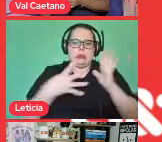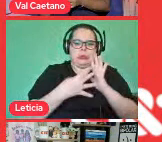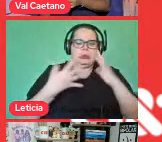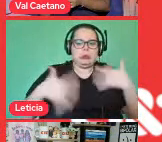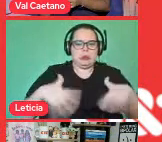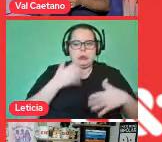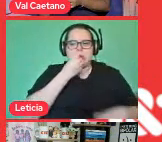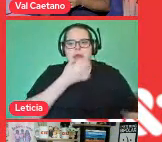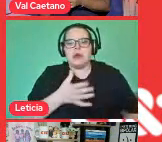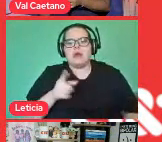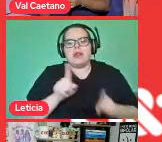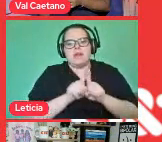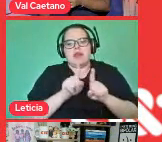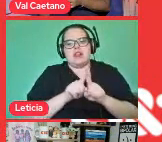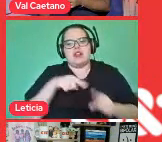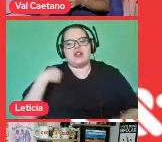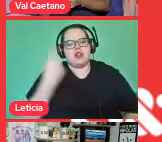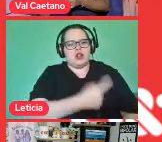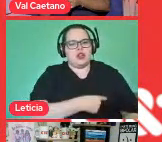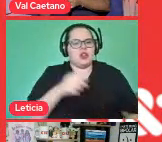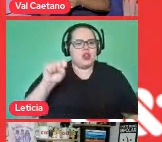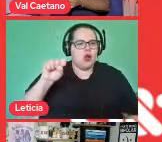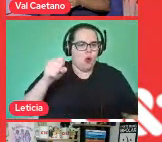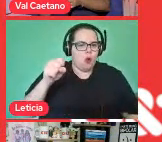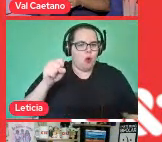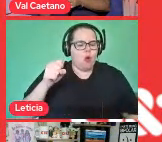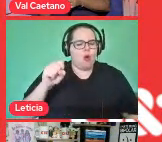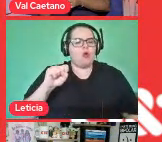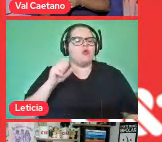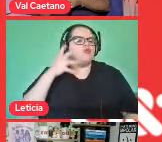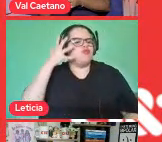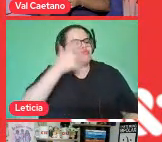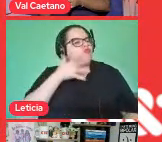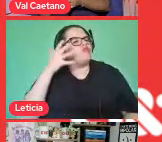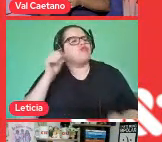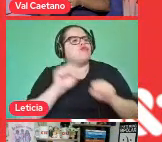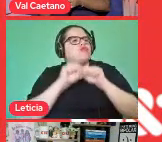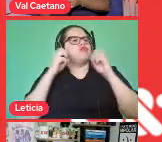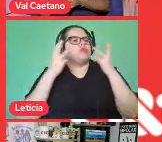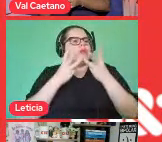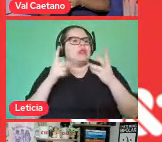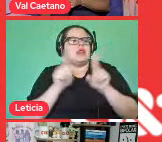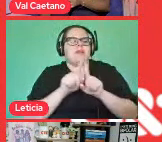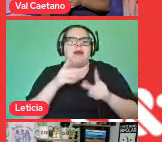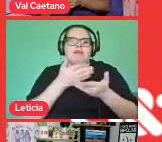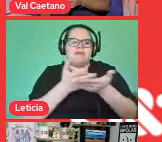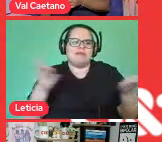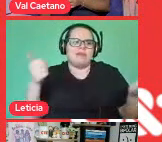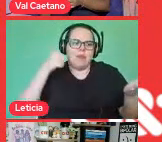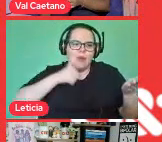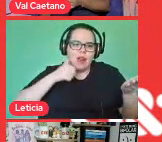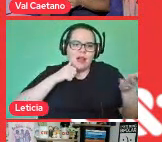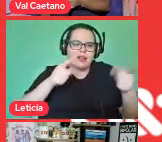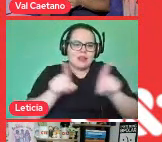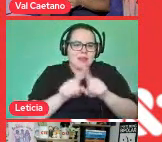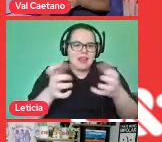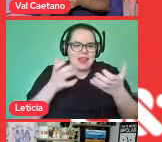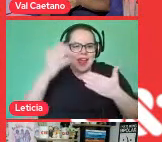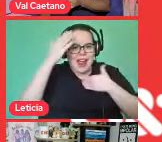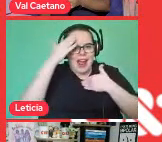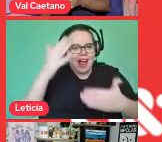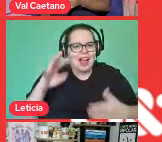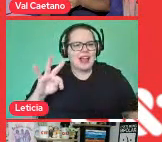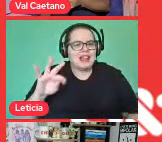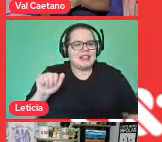bom. E hoje somos 8 facilitadoras, né? Então, hoje estamos aqui entre essas mulheres, mas eu também quero agradecer muito a Tabata,